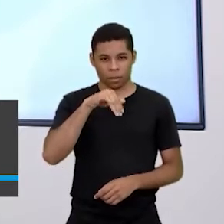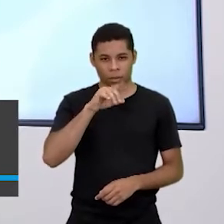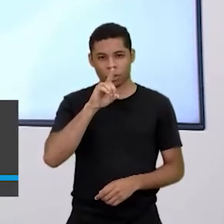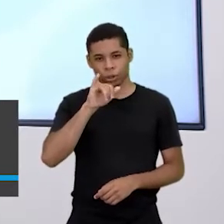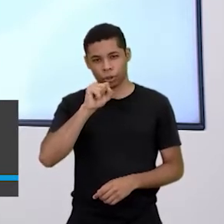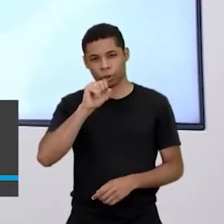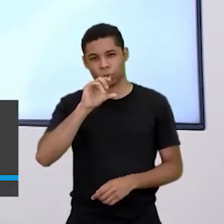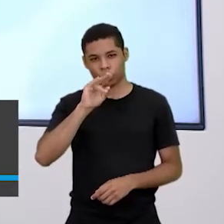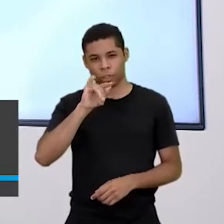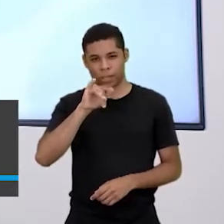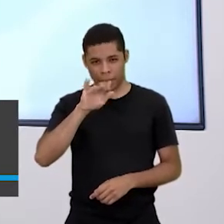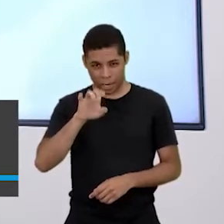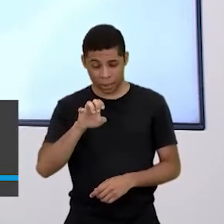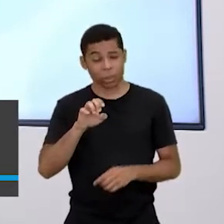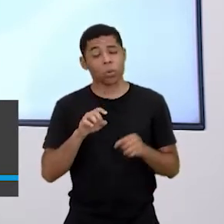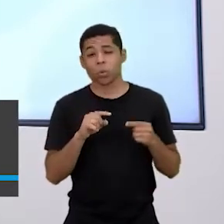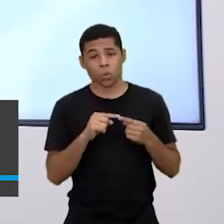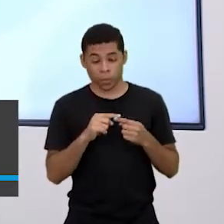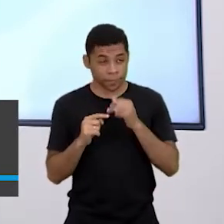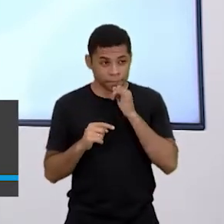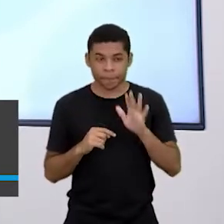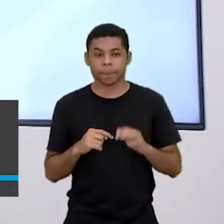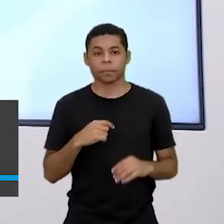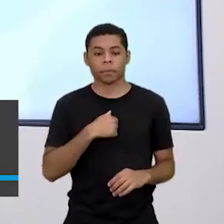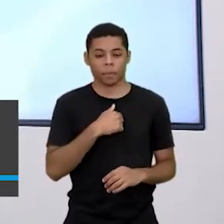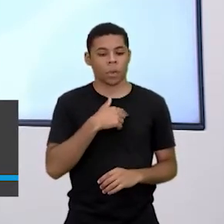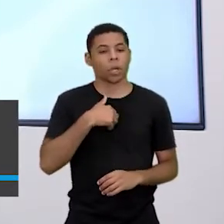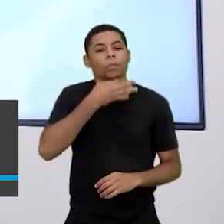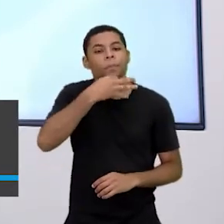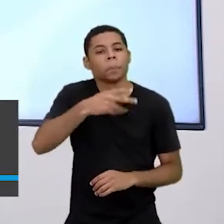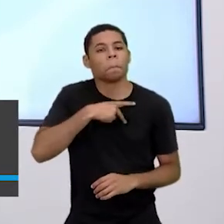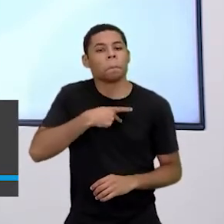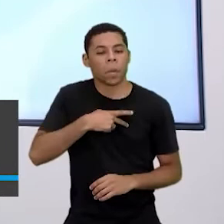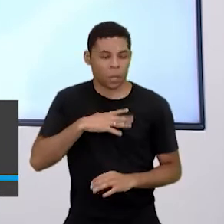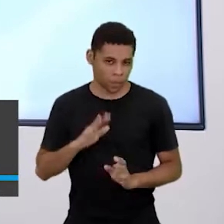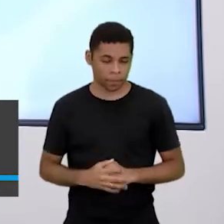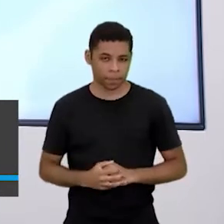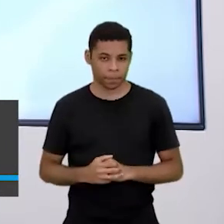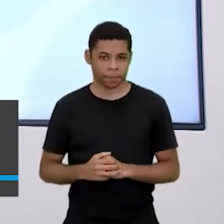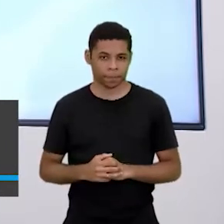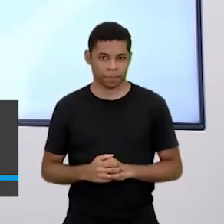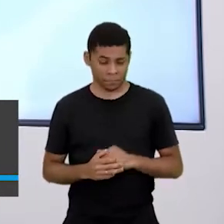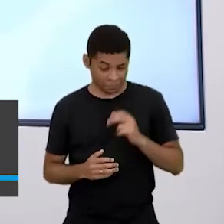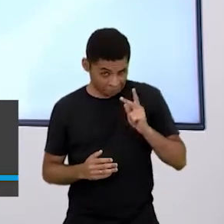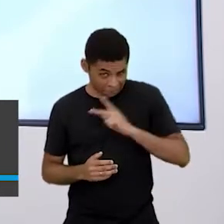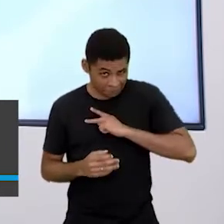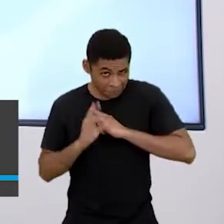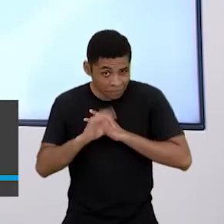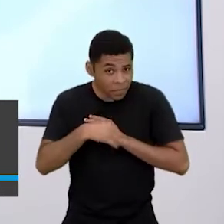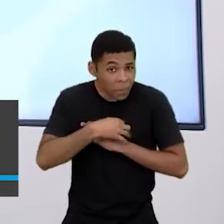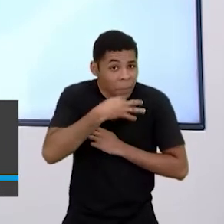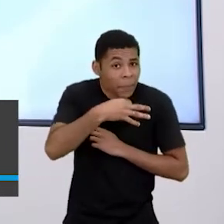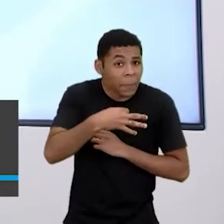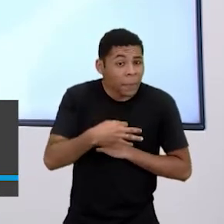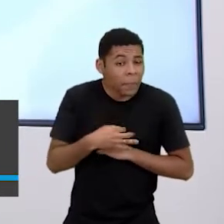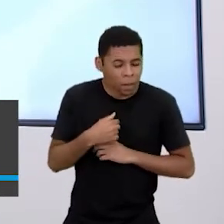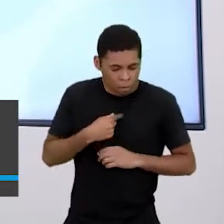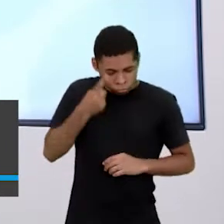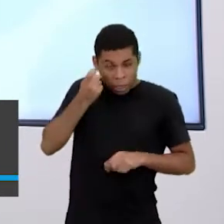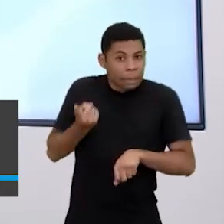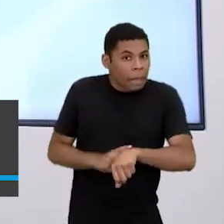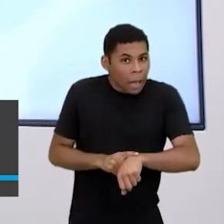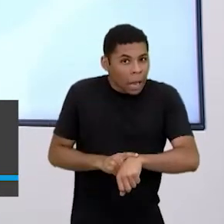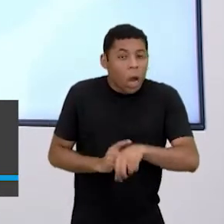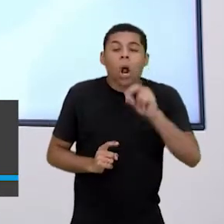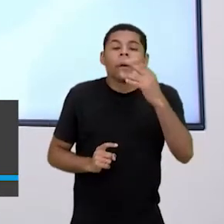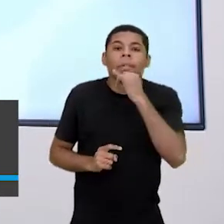Mas será que é a sua opinião mesmo? Ou você passou aqui no processo da sua vida, é um discurso que você